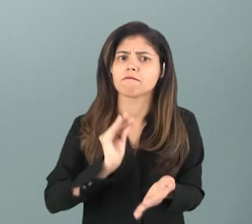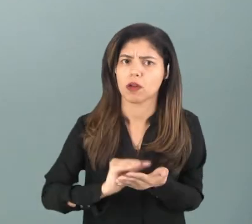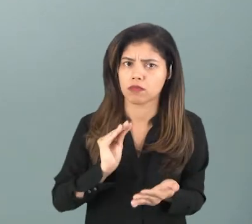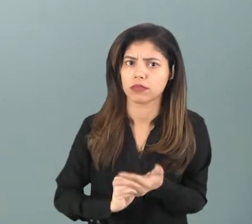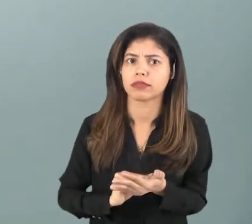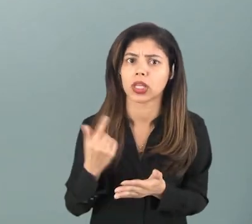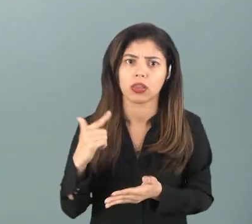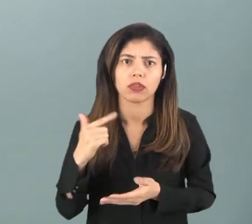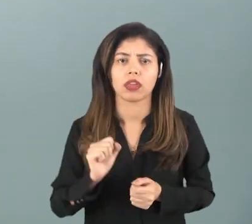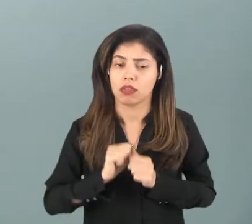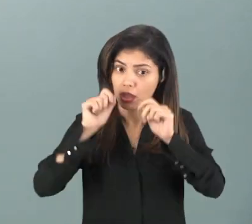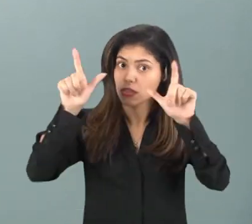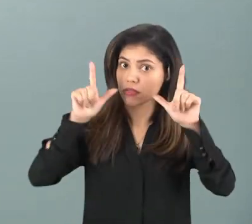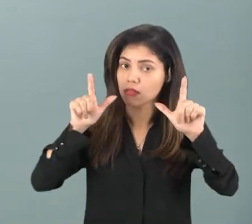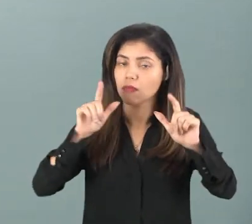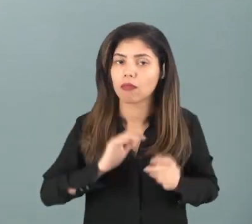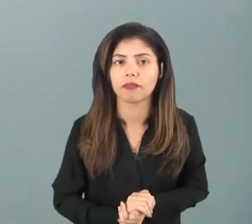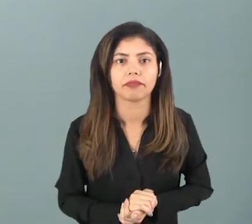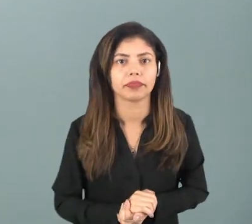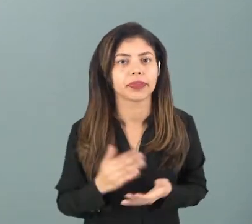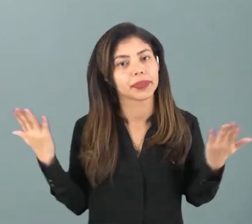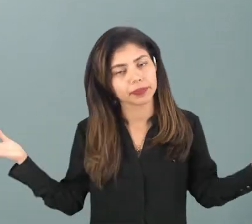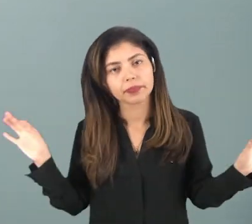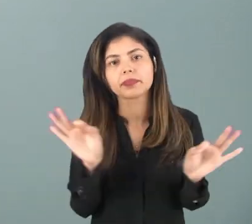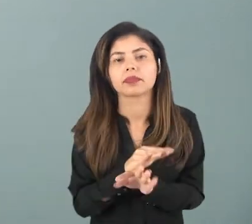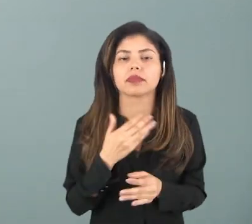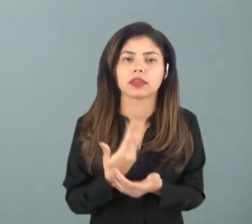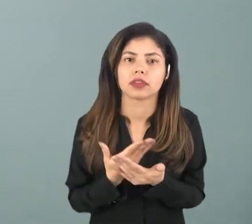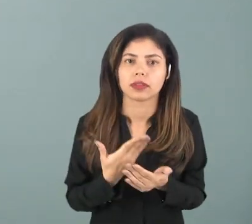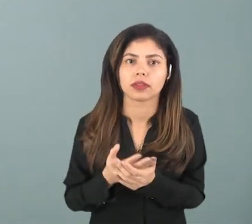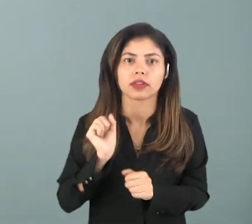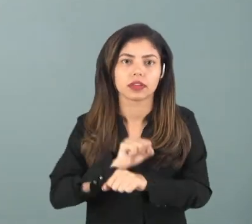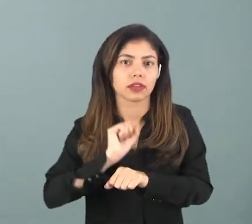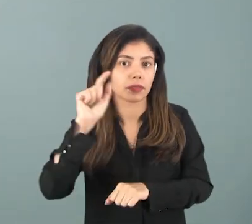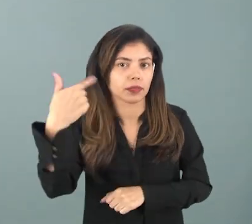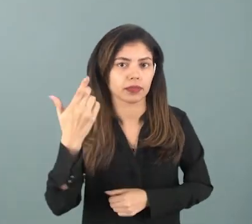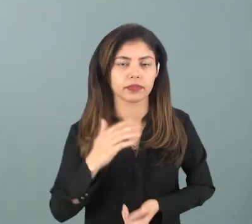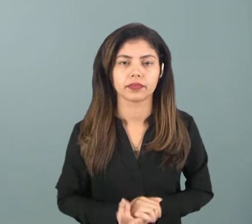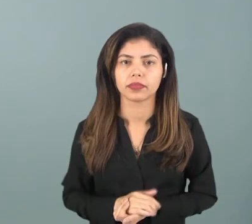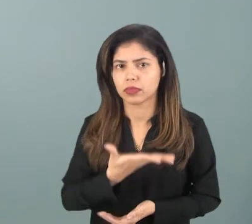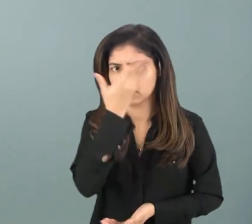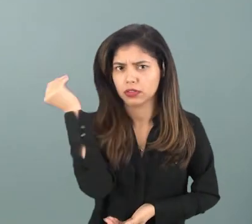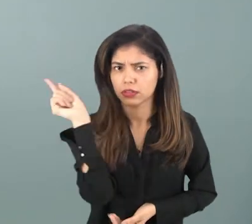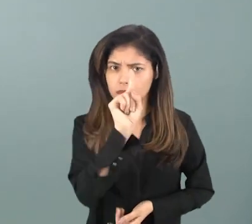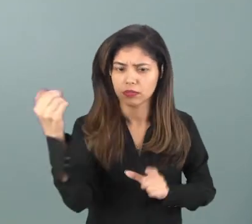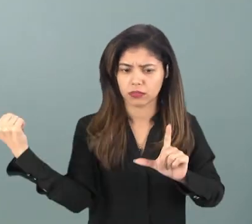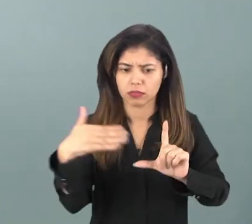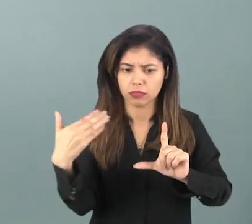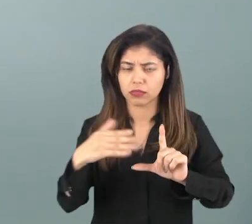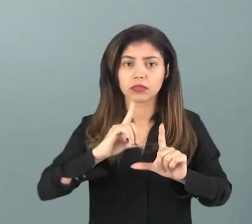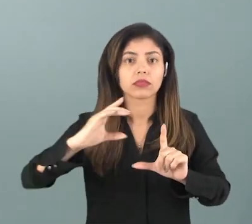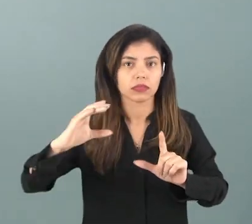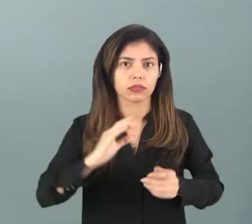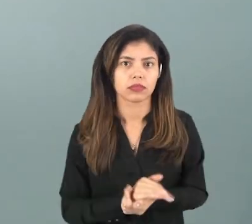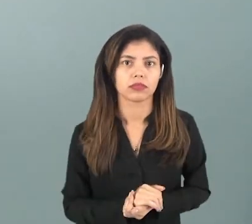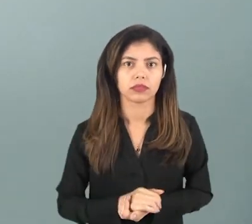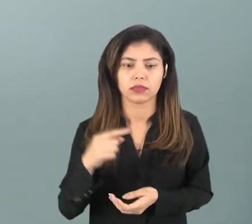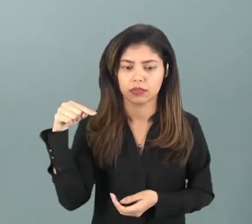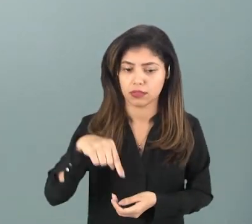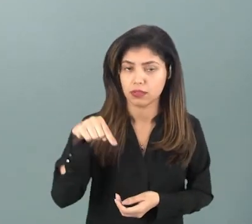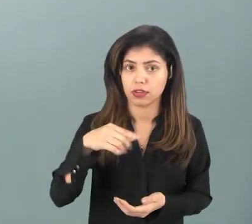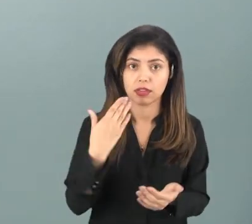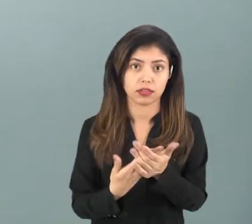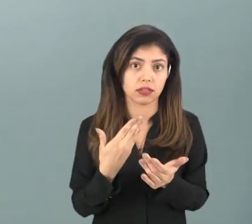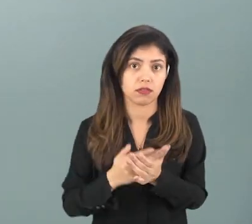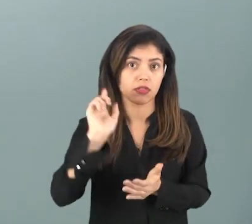a gente tem que ter esse alerta, tá bom? Eu fico por aqui e te aguardo na próxima aula. E não esqueça de acessar a plataforma Eduque, para você ter